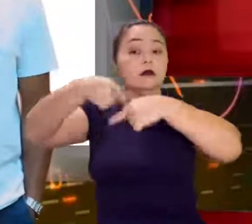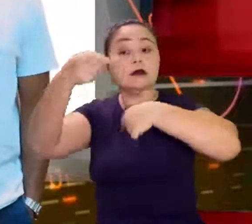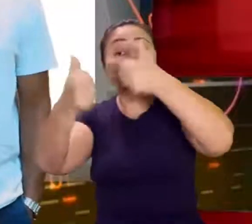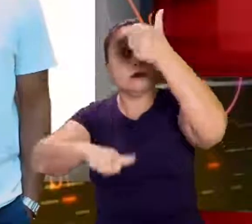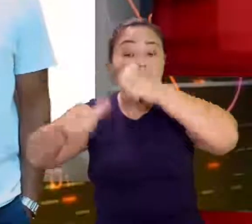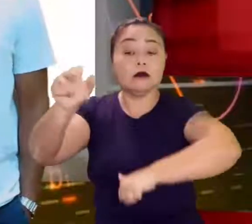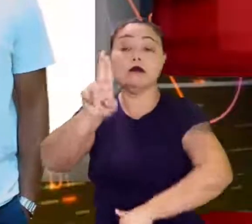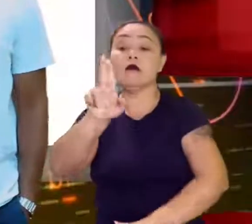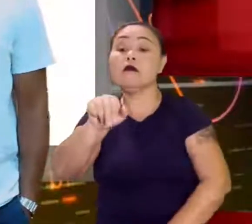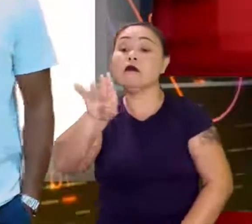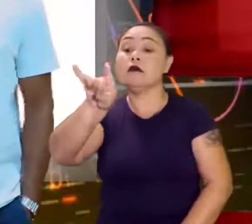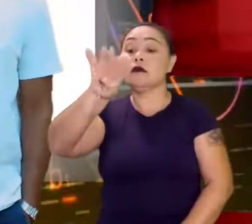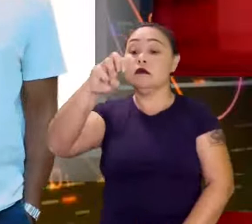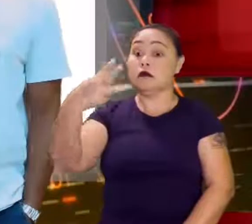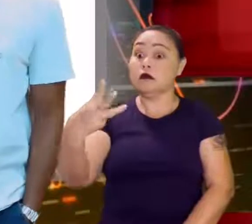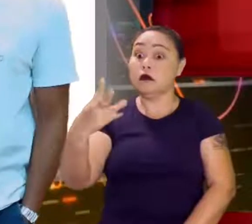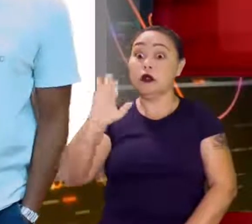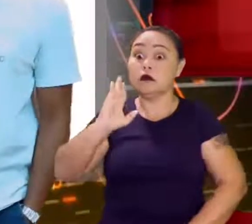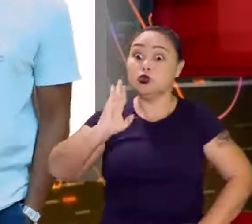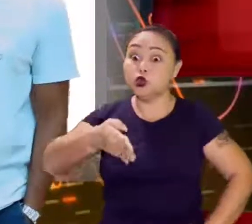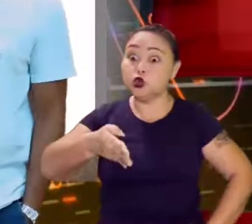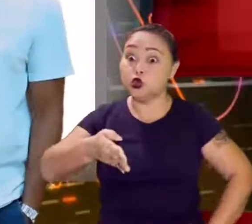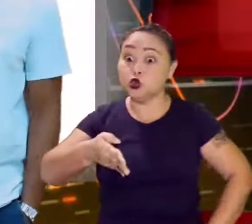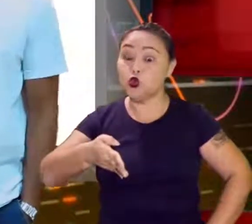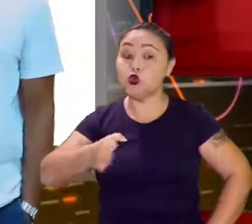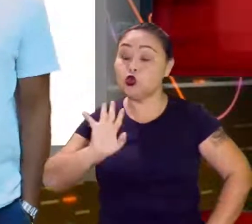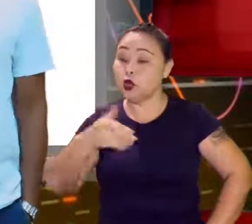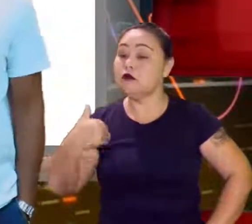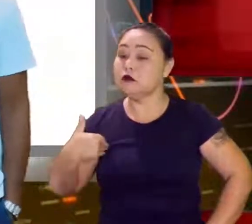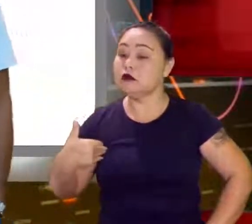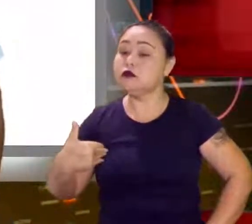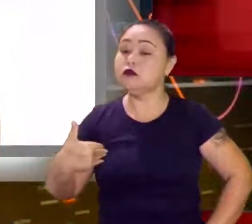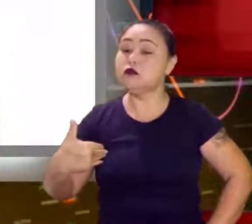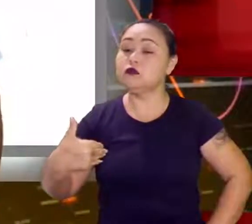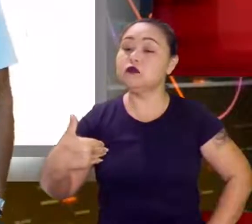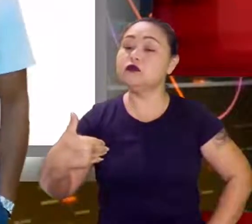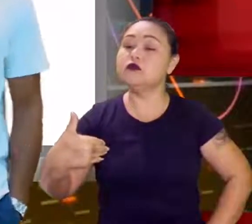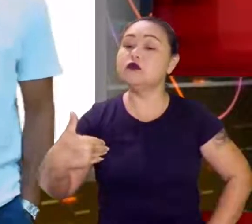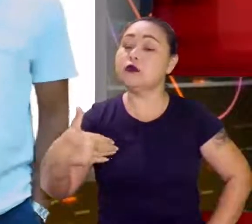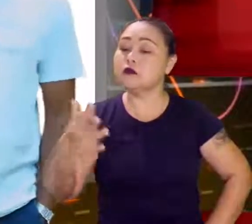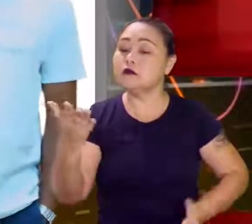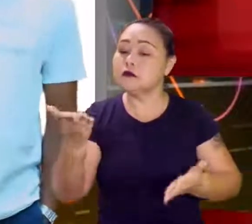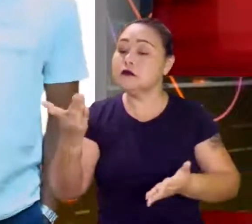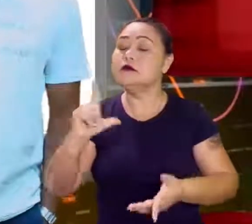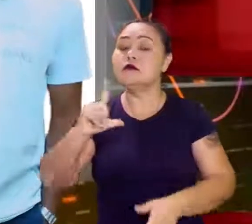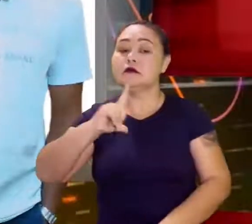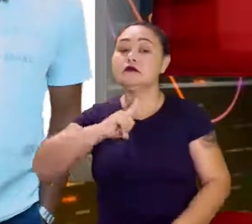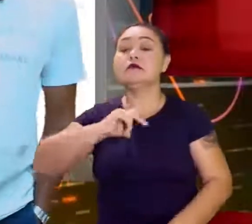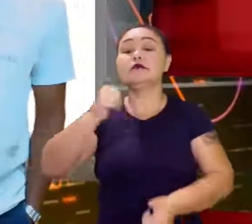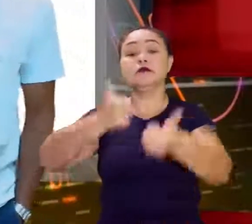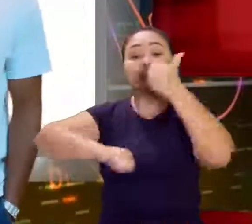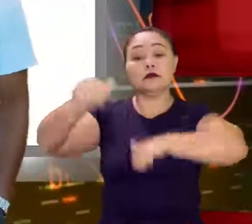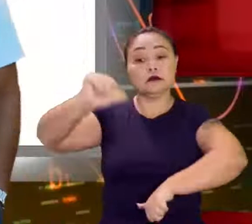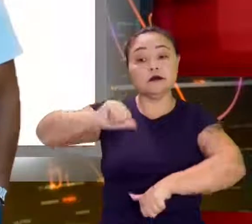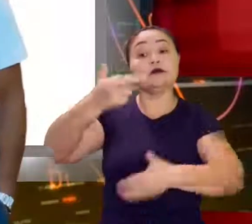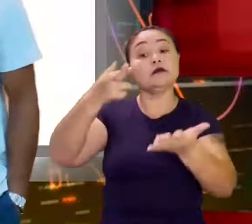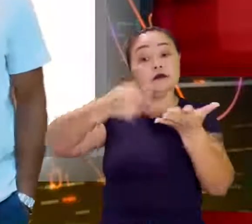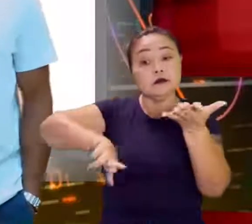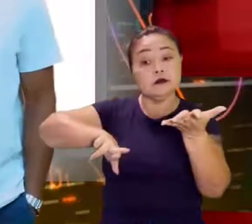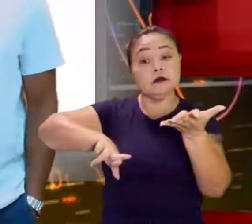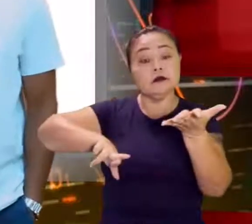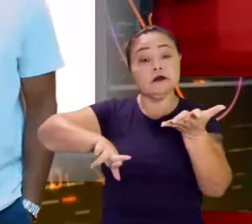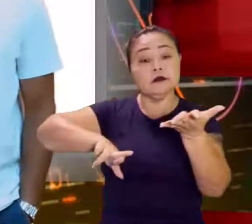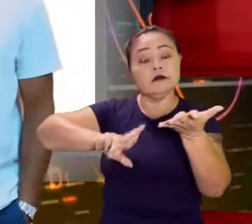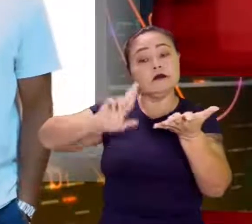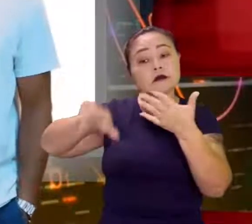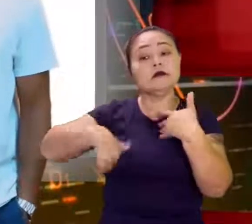avaliação da unidade 3, né? Já, né? Já começamos agora, né? A gente ainda tem a avaliação de recuperação.